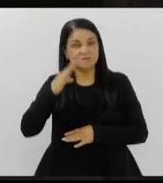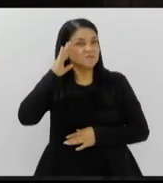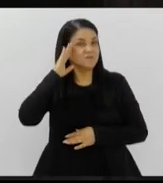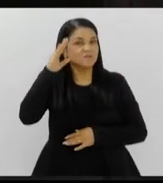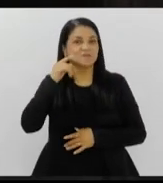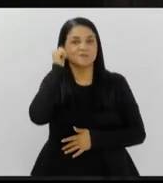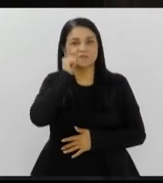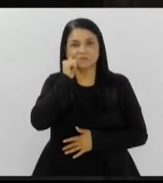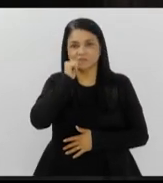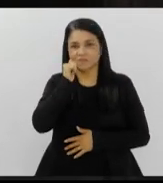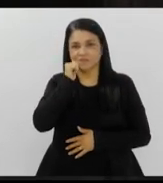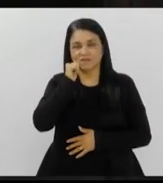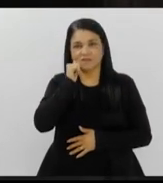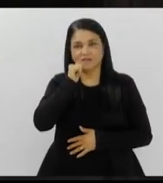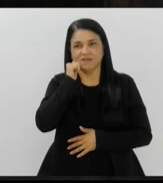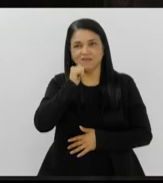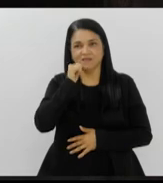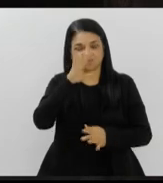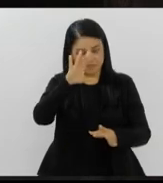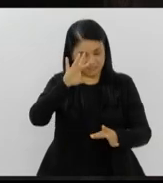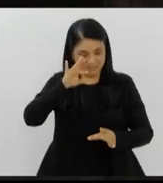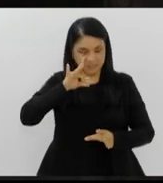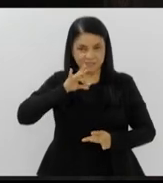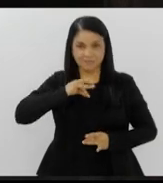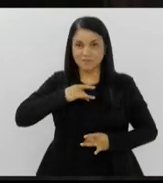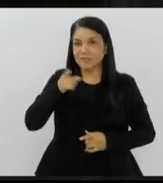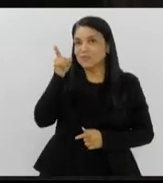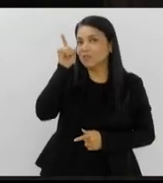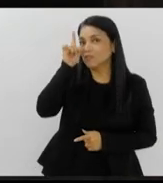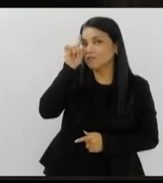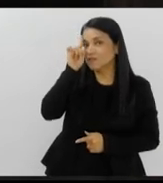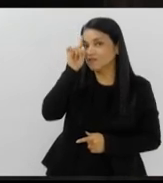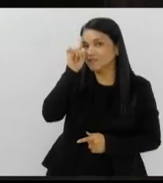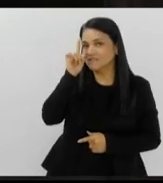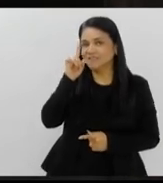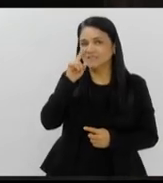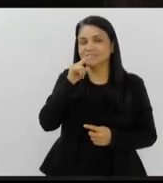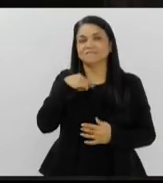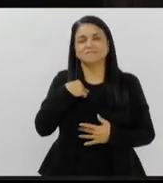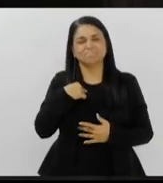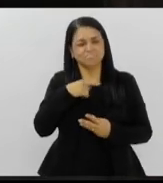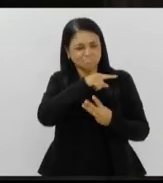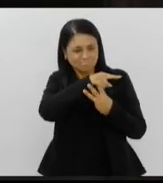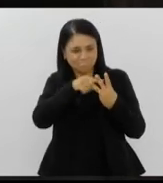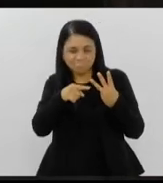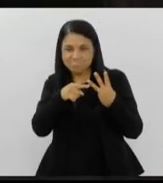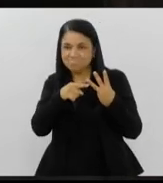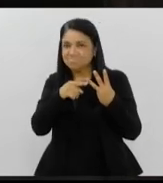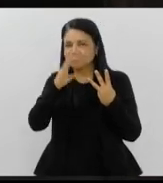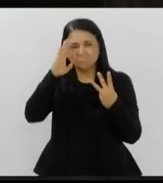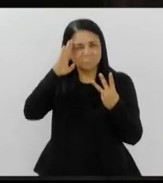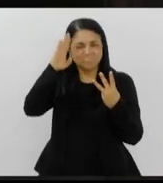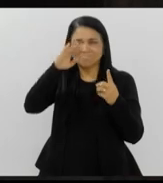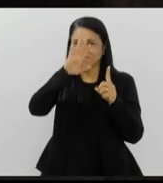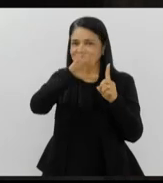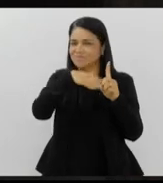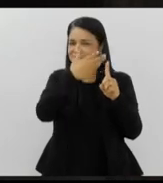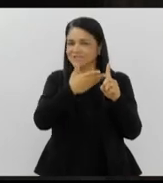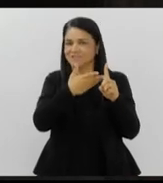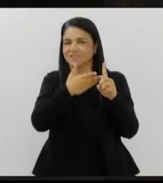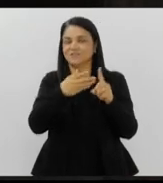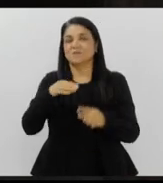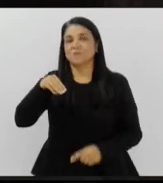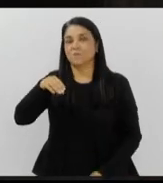as mulheres que nos inspiram a cada dia. Nesse rol de mulheres inspiradoras estão as três homenageadas, doutora Mônica